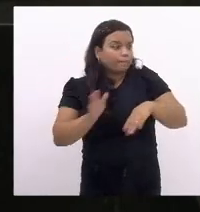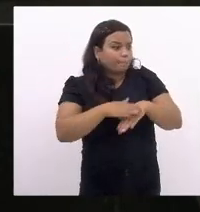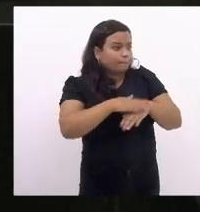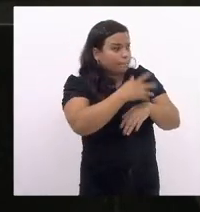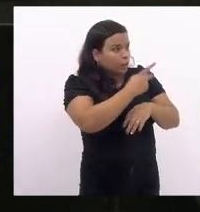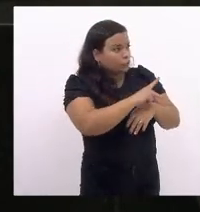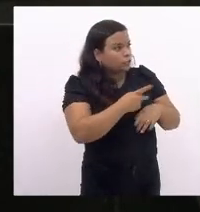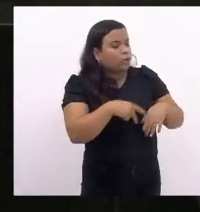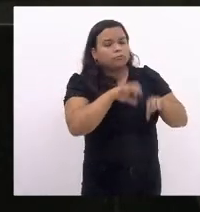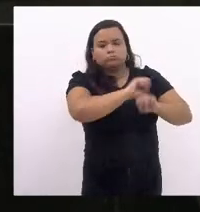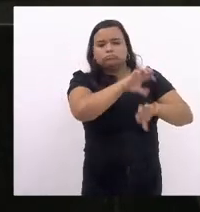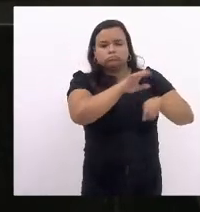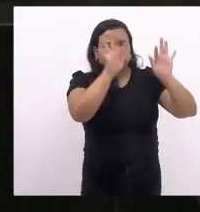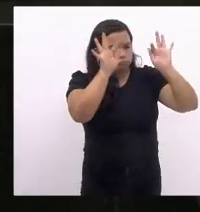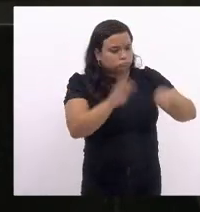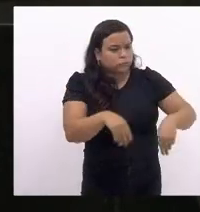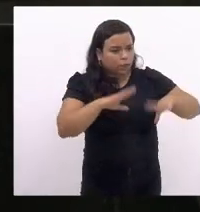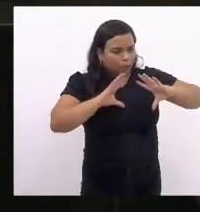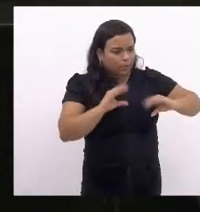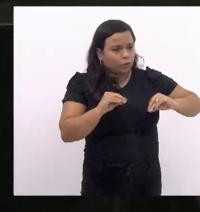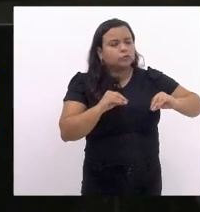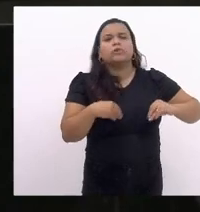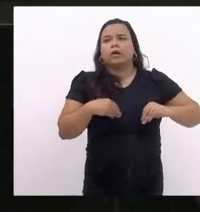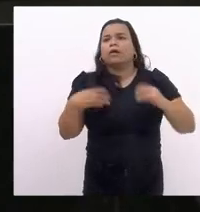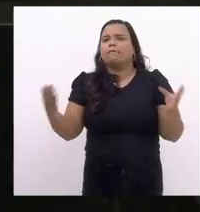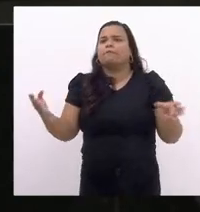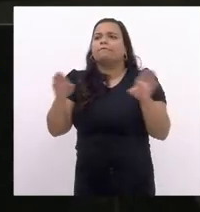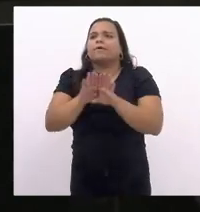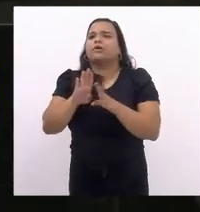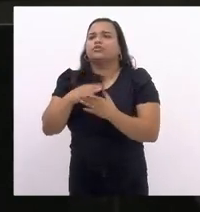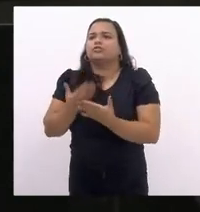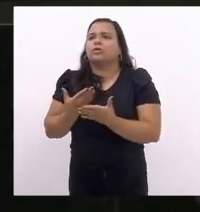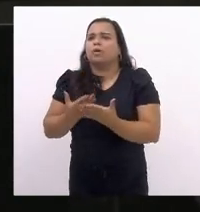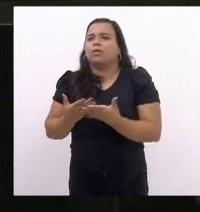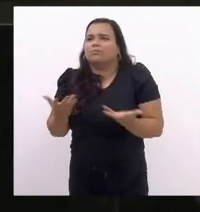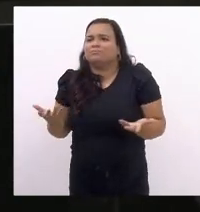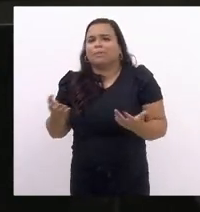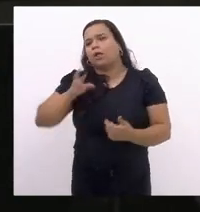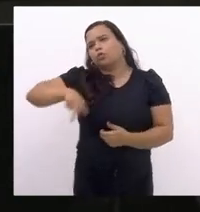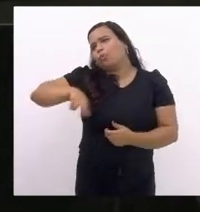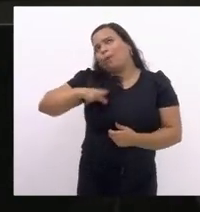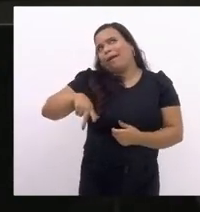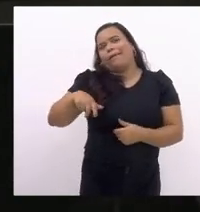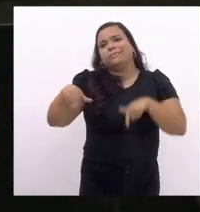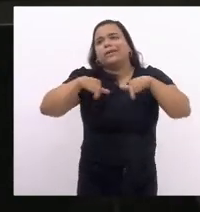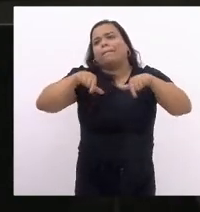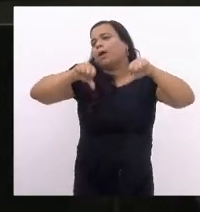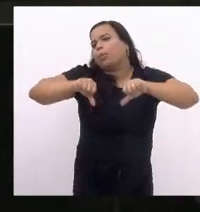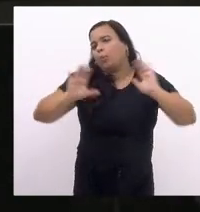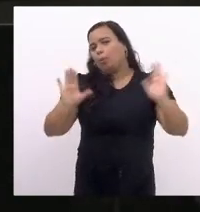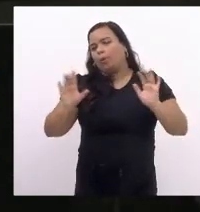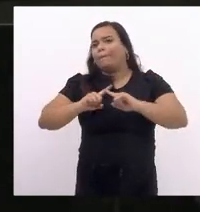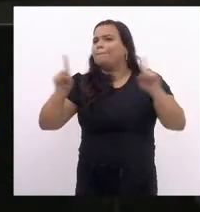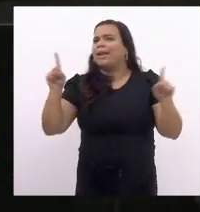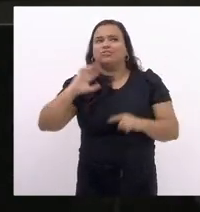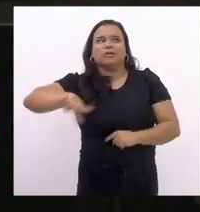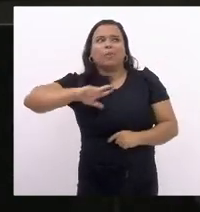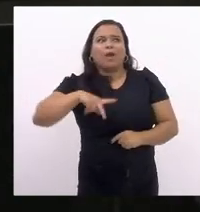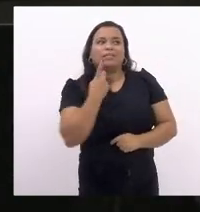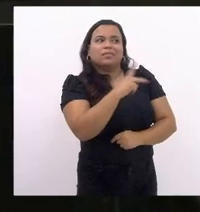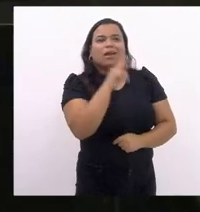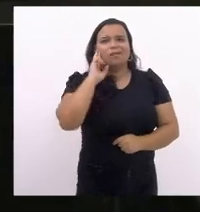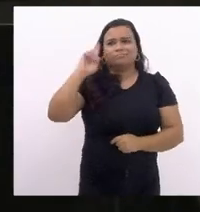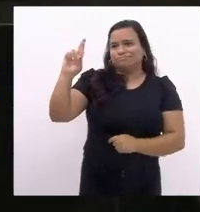cuida, ela que faz esse trabalho. Não é um trabalho menor, Marta, não se trata disso. Mas não é o trabalho dela. Não é a sua ocupação. A escola precisa de um porteiro, de um